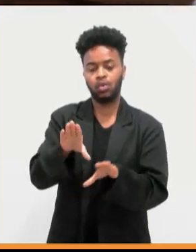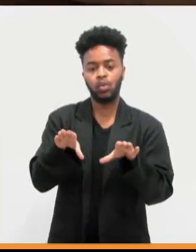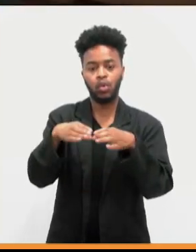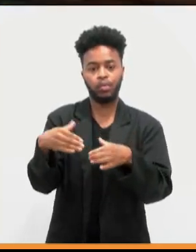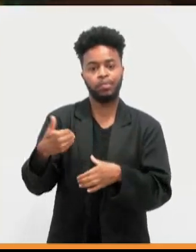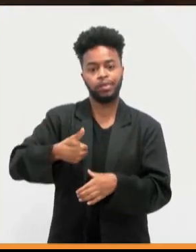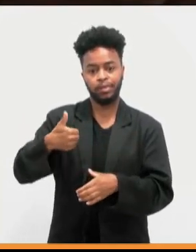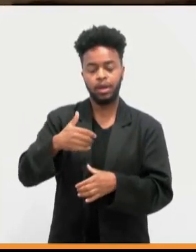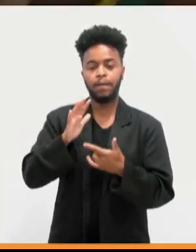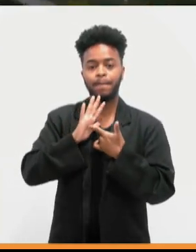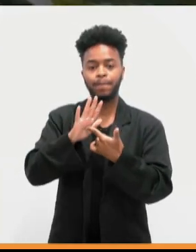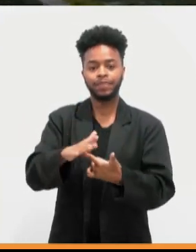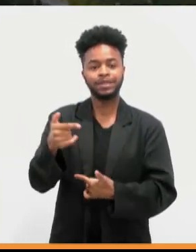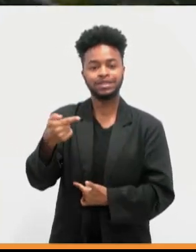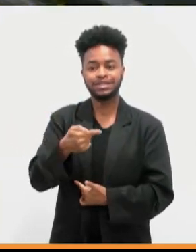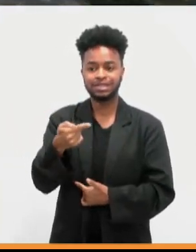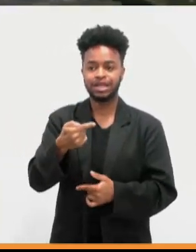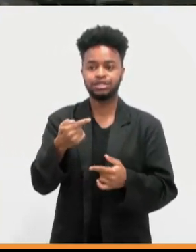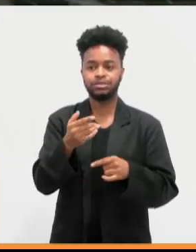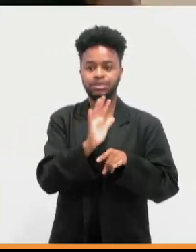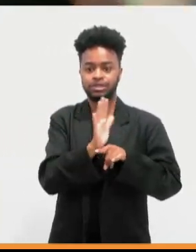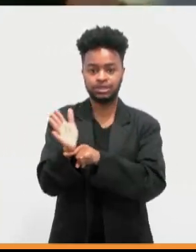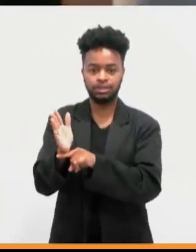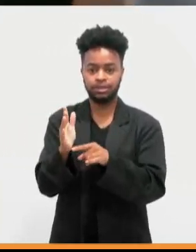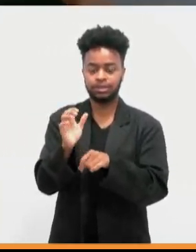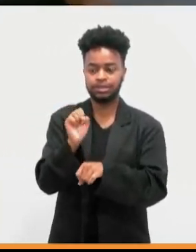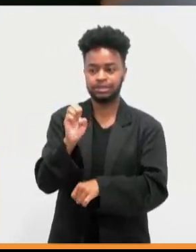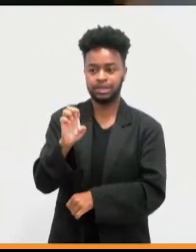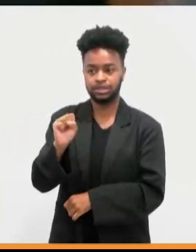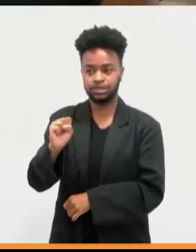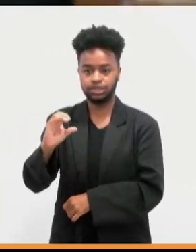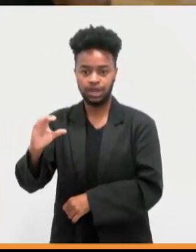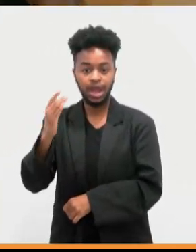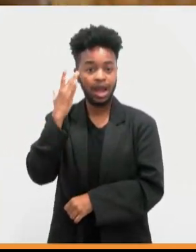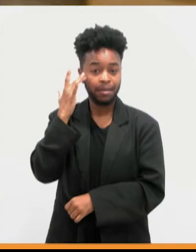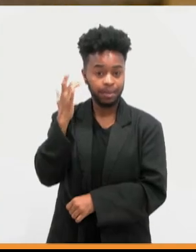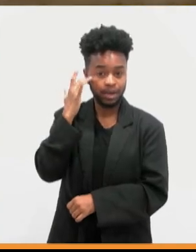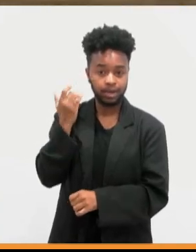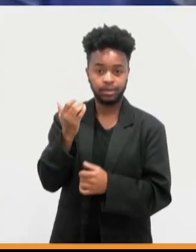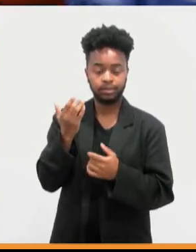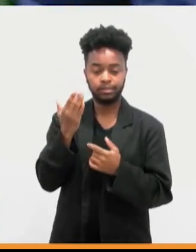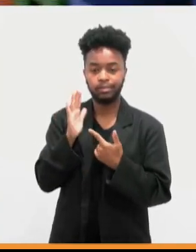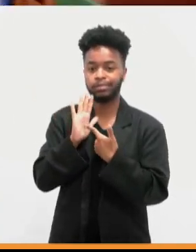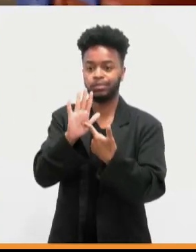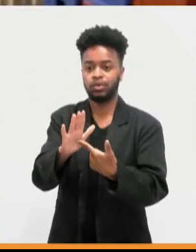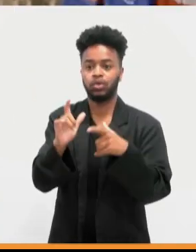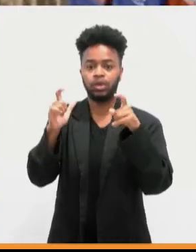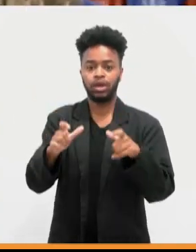da 7ª Mostra Sesc de Cinema e será exibido amanhã na Biblioteca